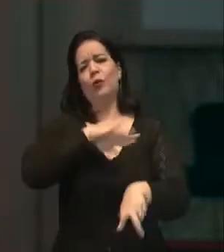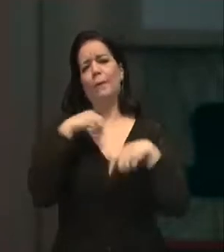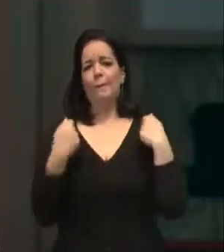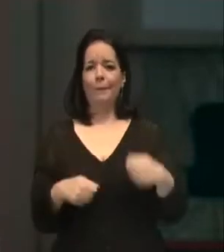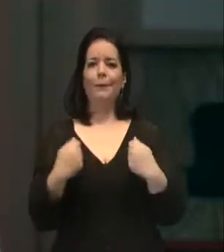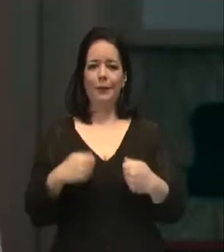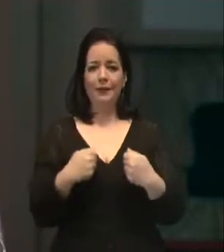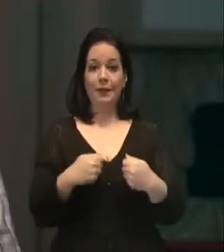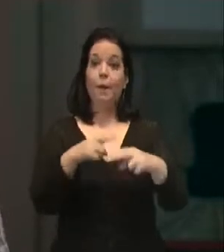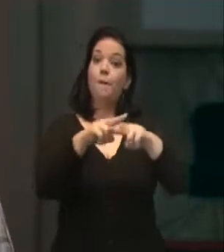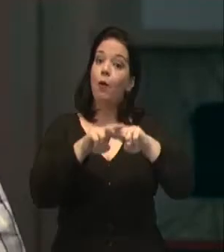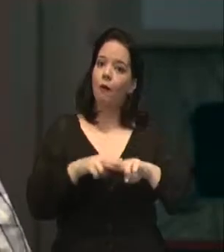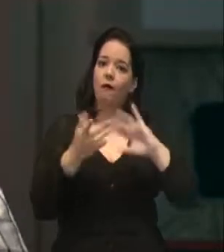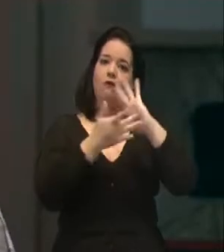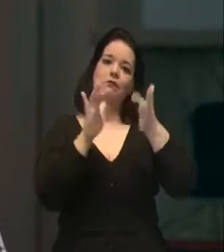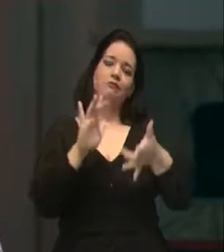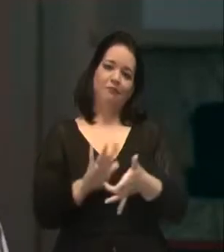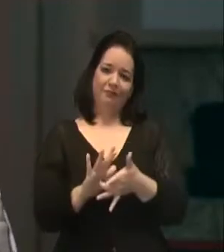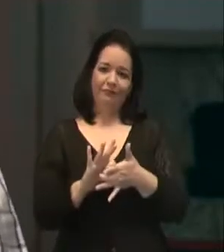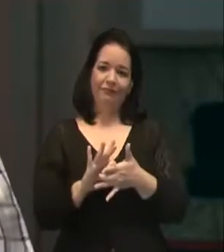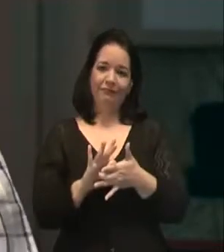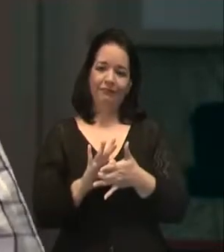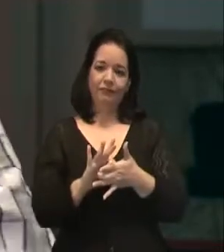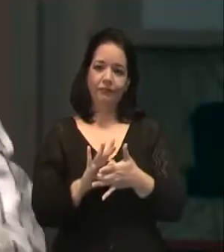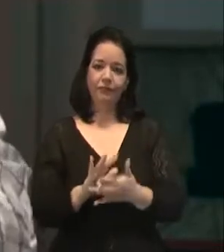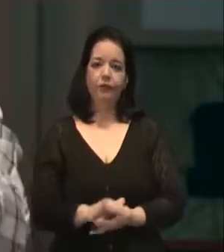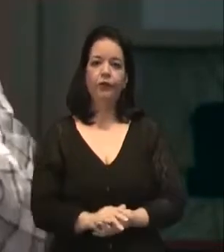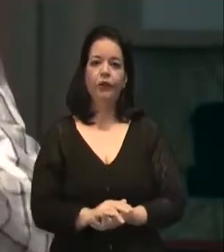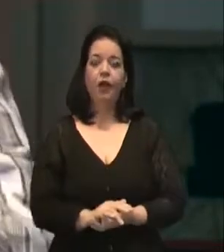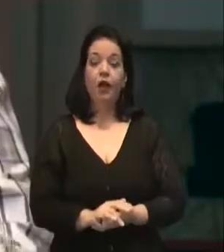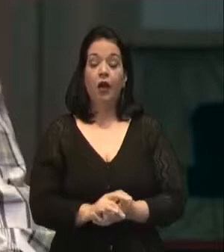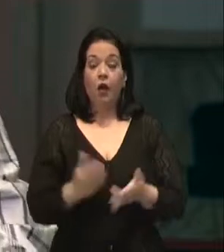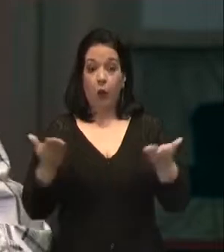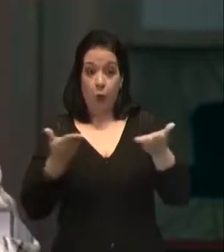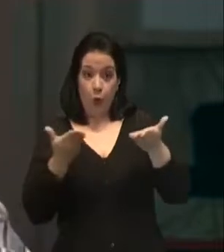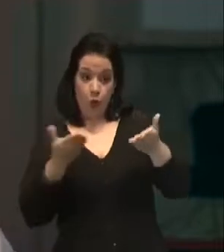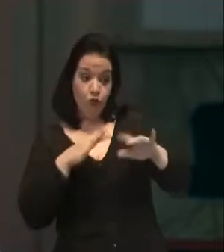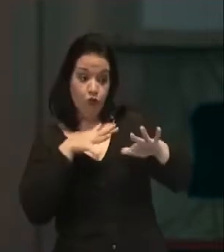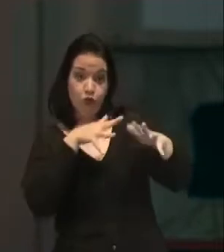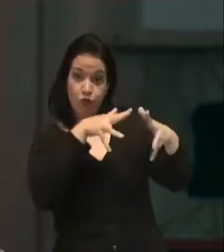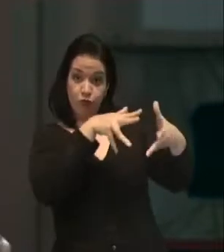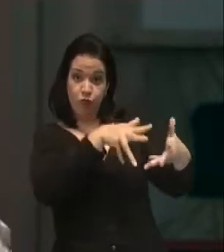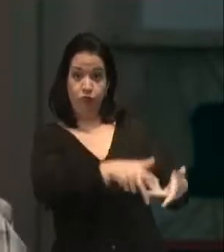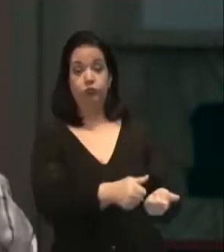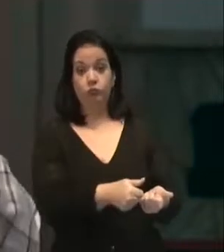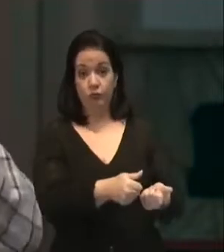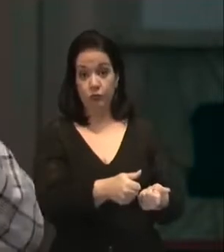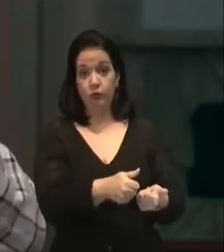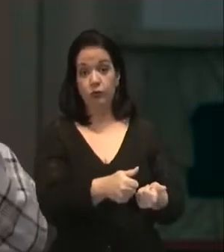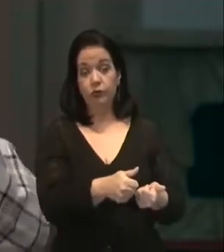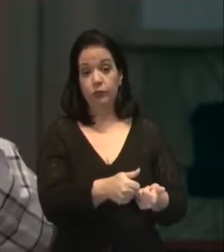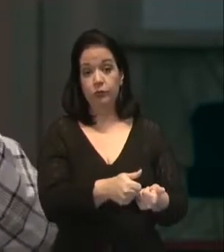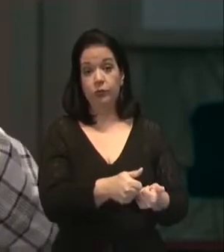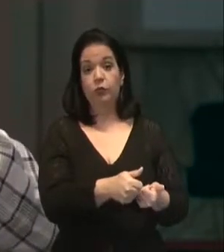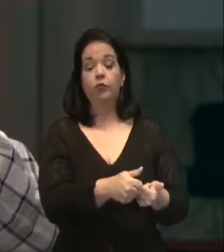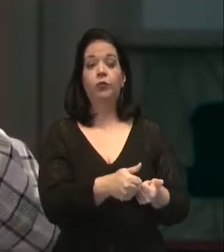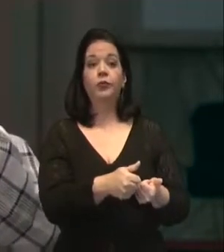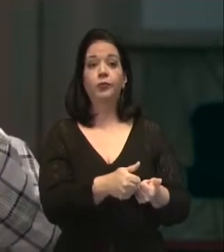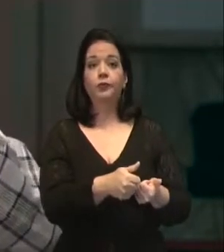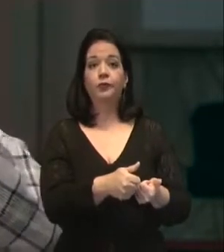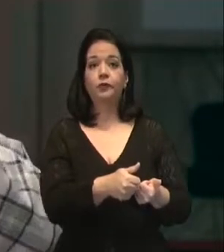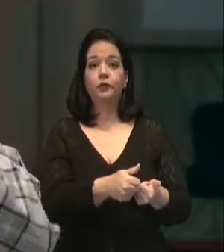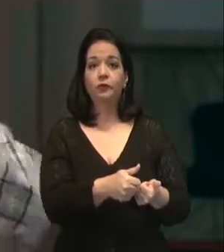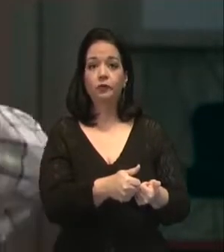precisamos. É interessante que no mundo de hoje, às vezes até mesmo pessoas